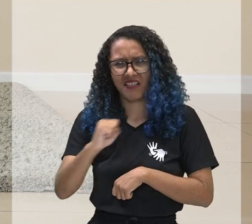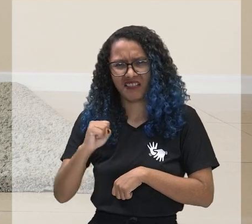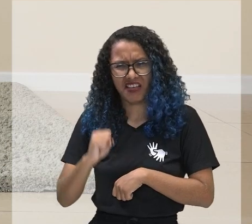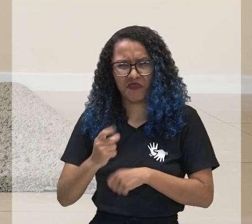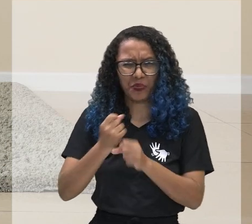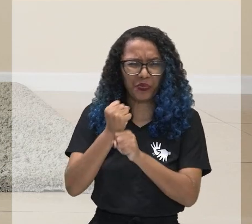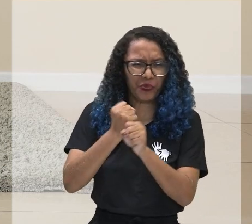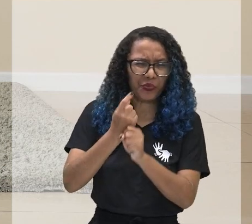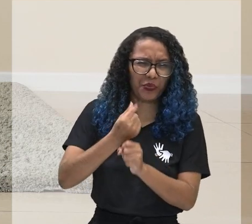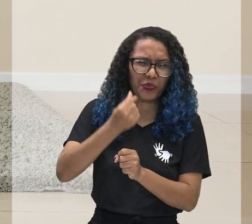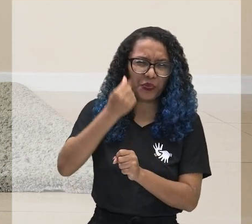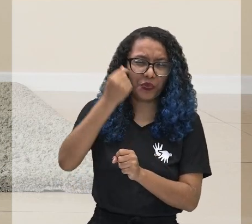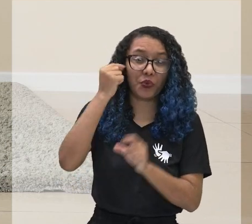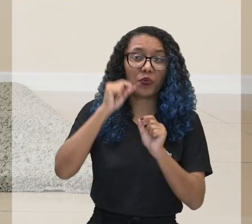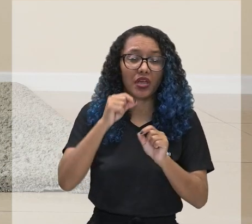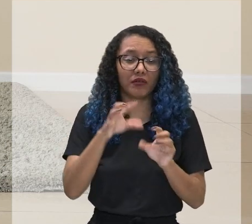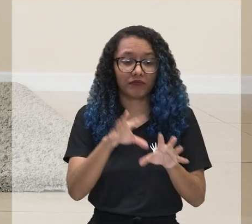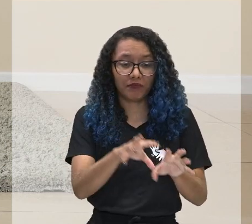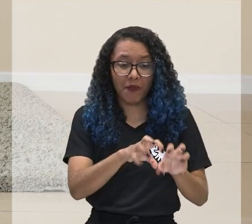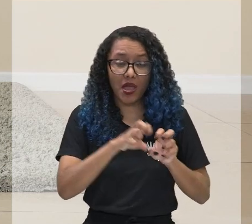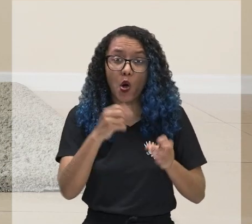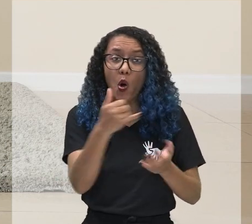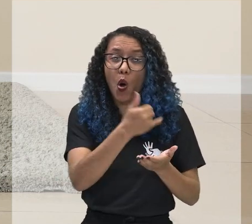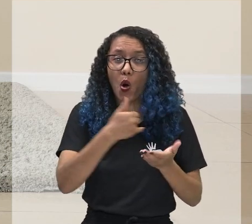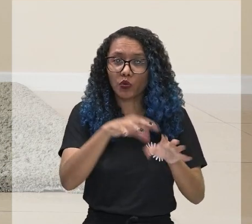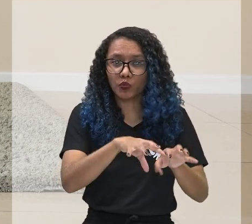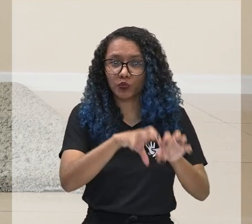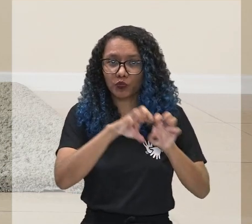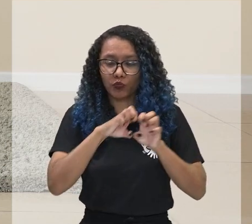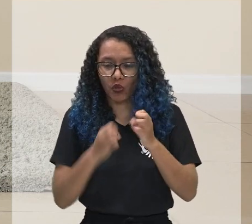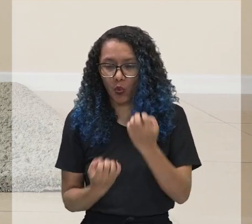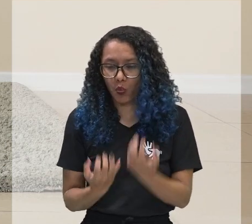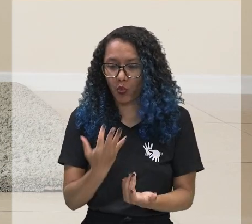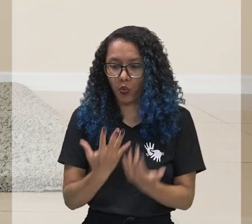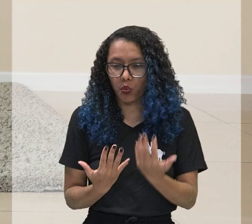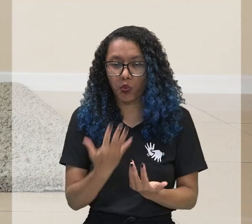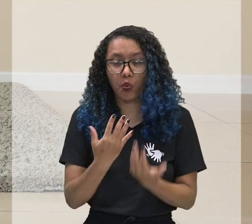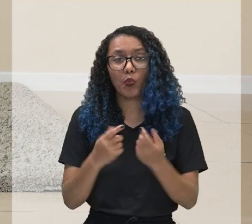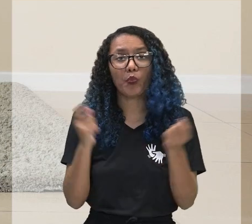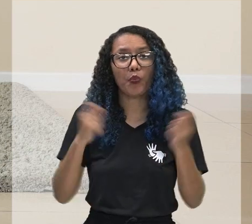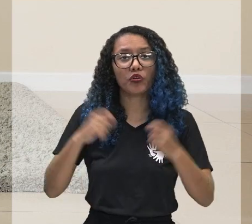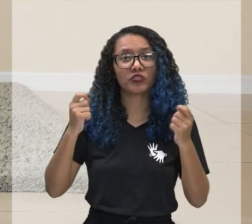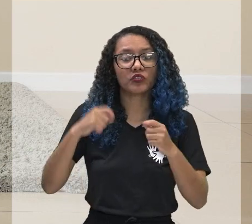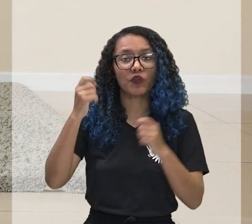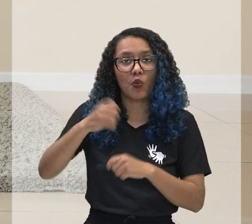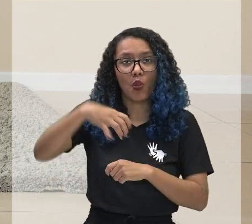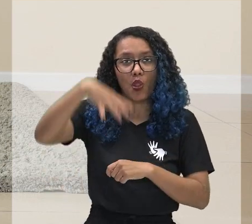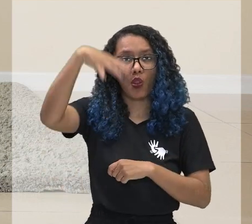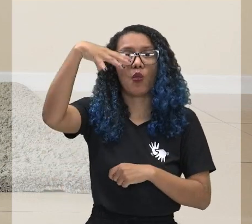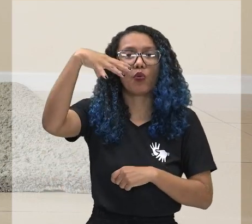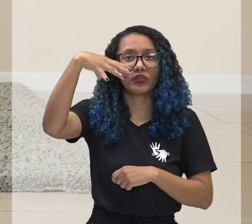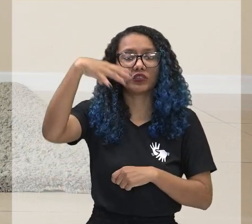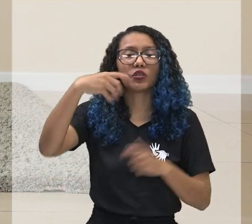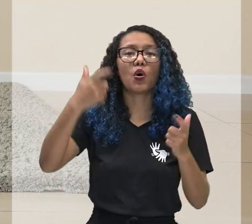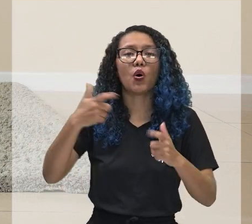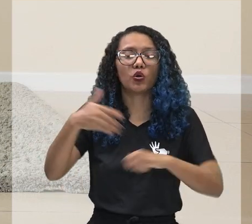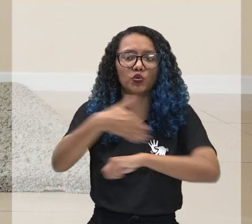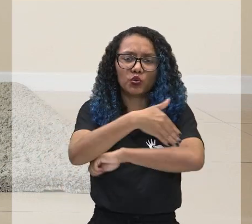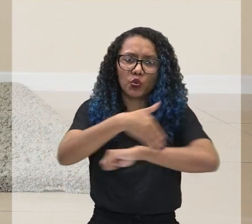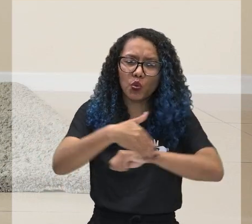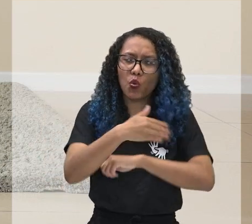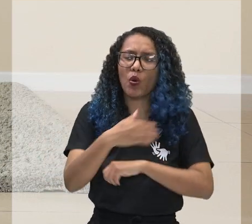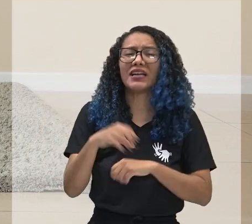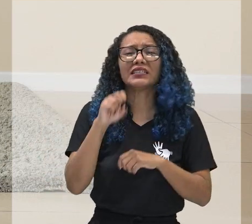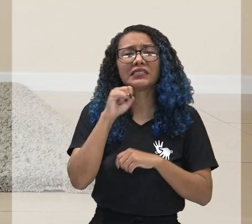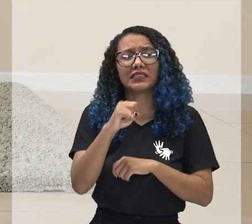para tirar o óleo do corpo delas, que era queimado para produzir ali, para iluminar as ruas. Onde tinha um poste com uma